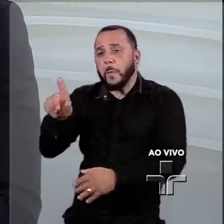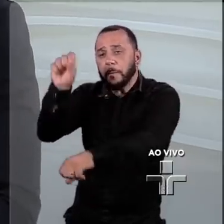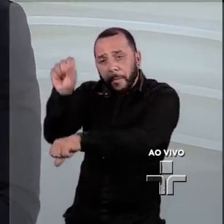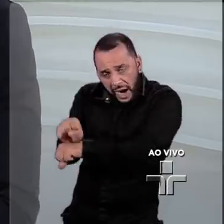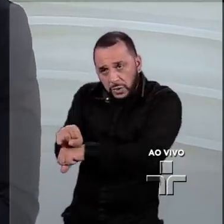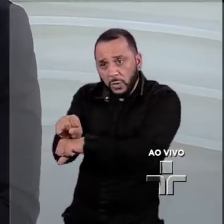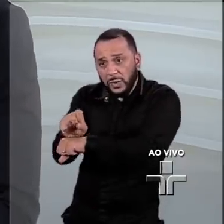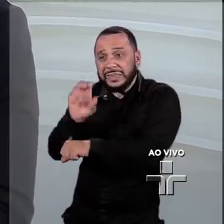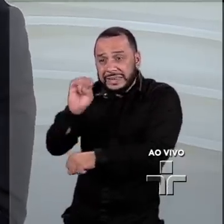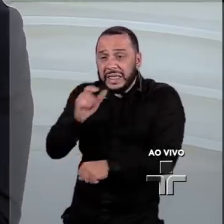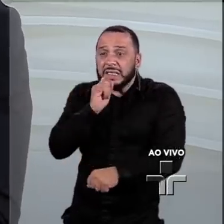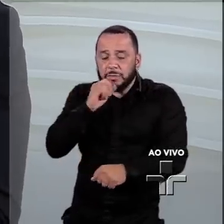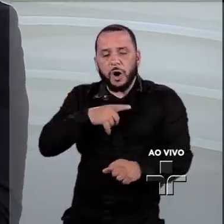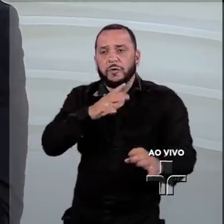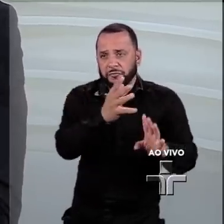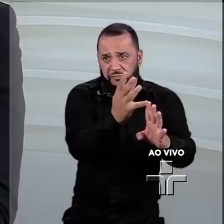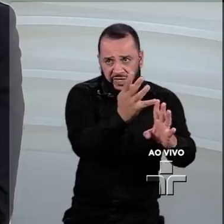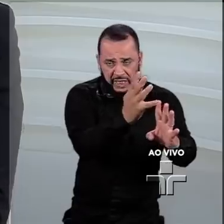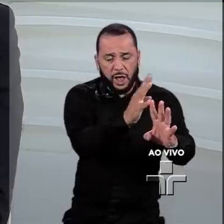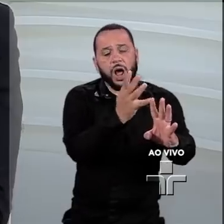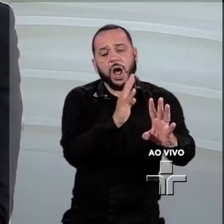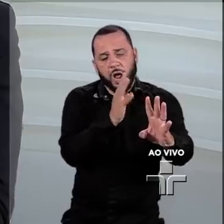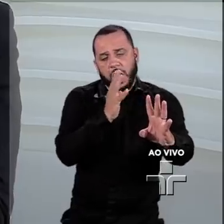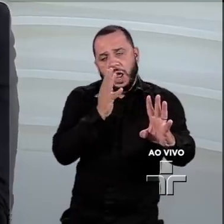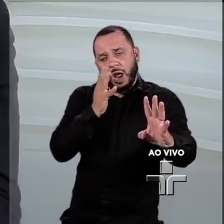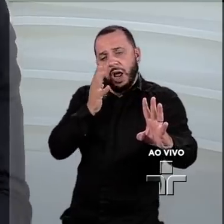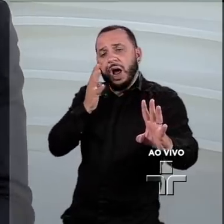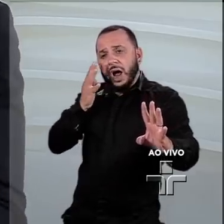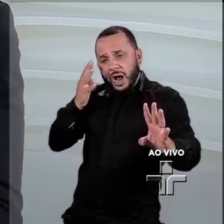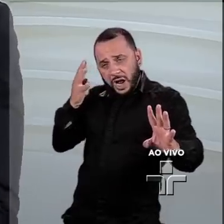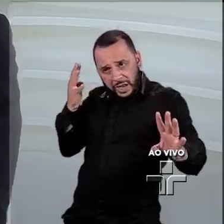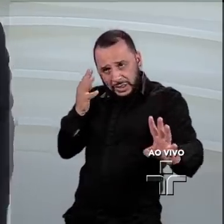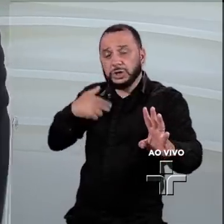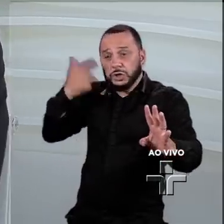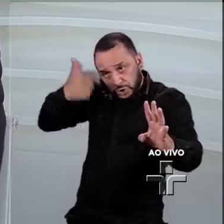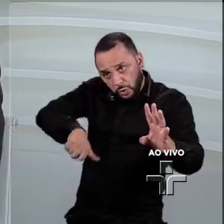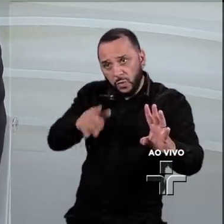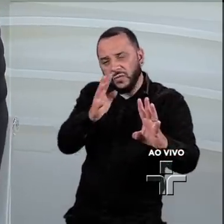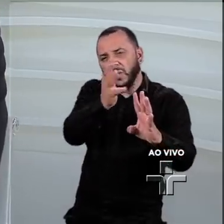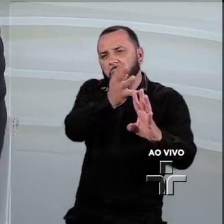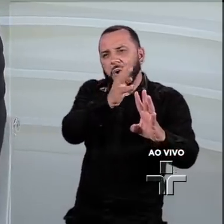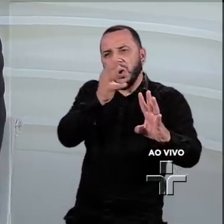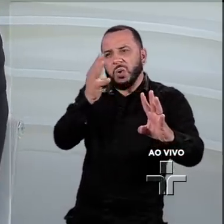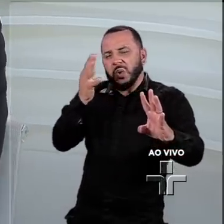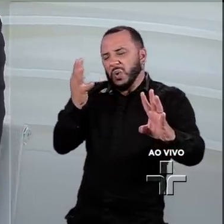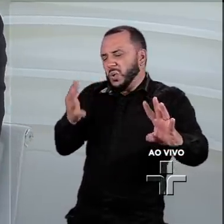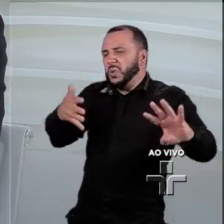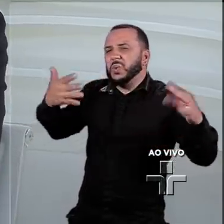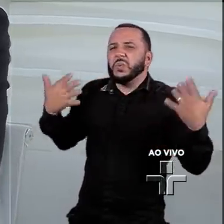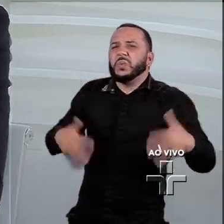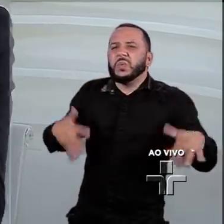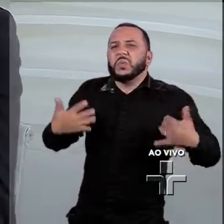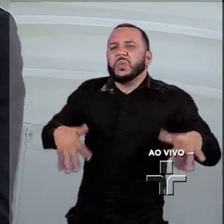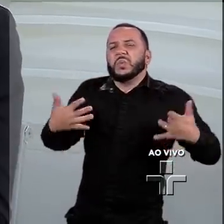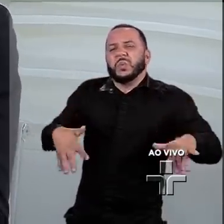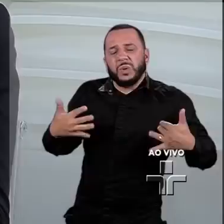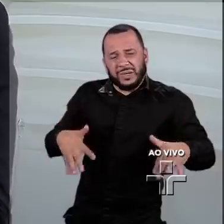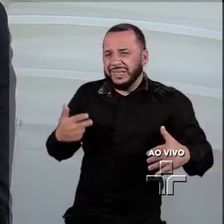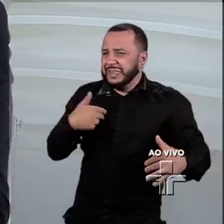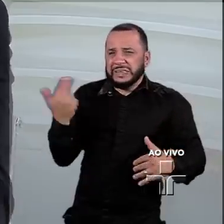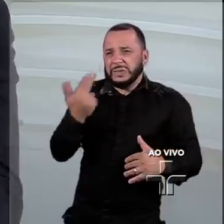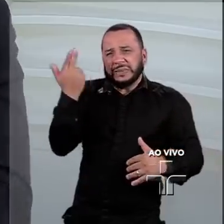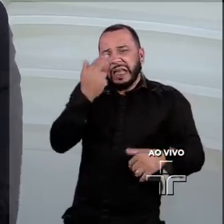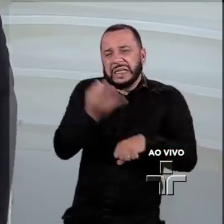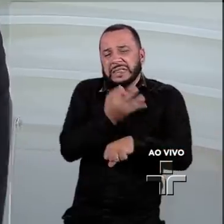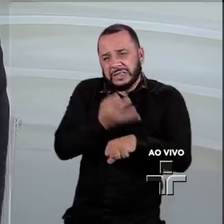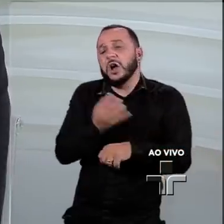fila subindo muito além do, vamos dizer assim, do que se considera o máximo que não dá mais para